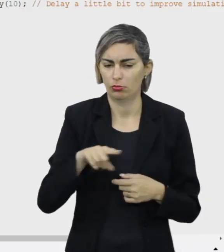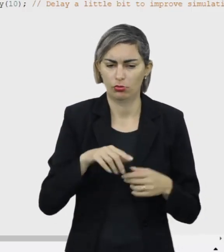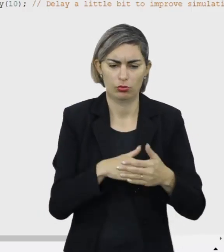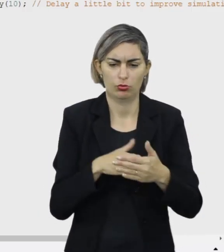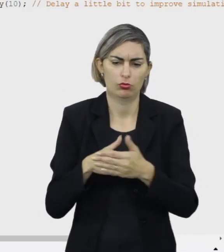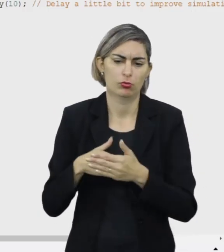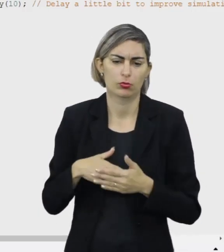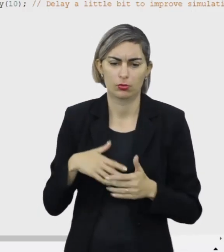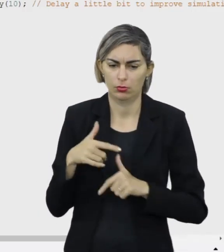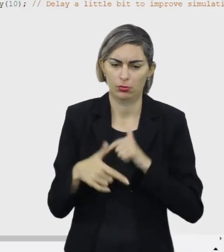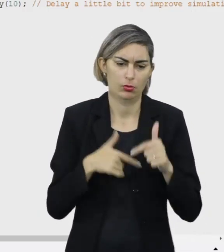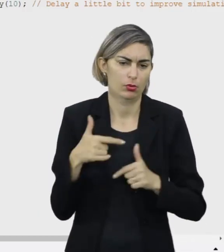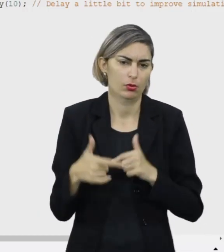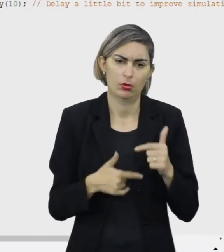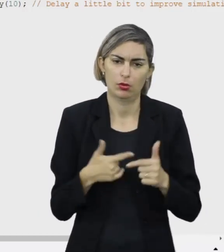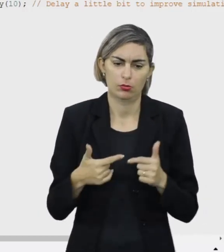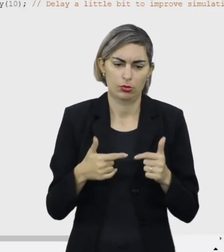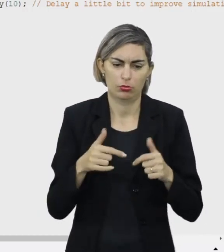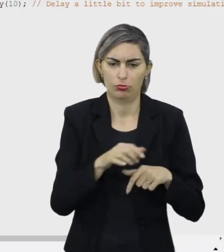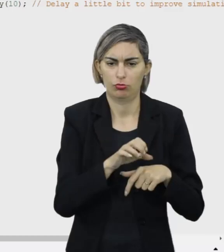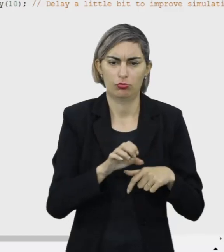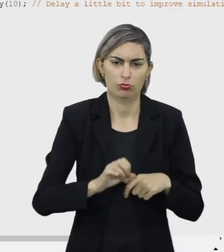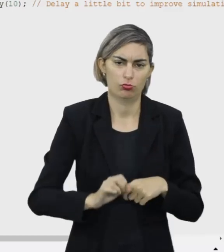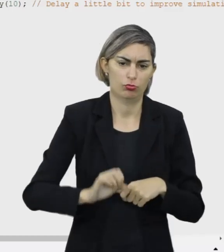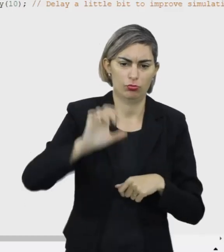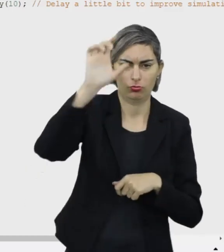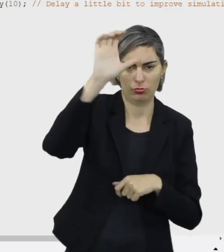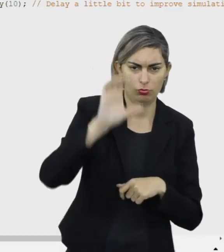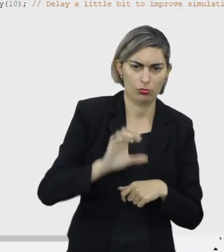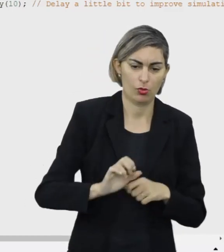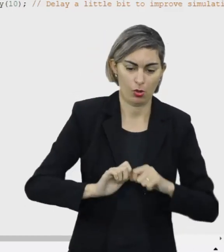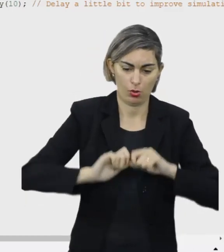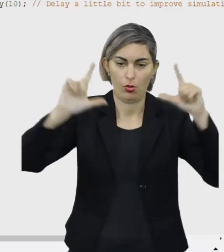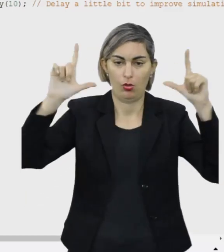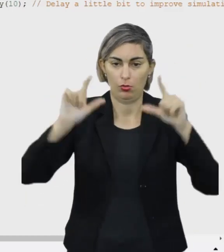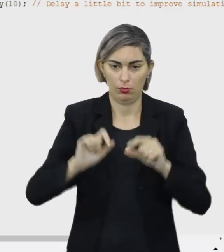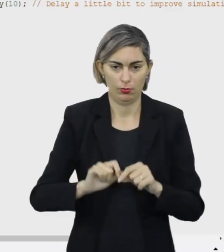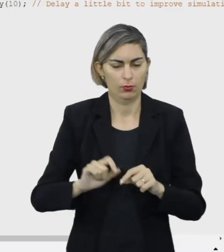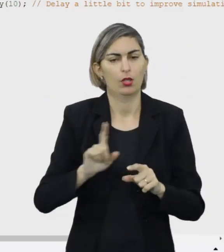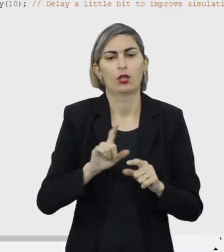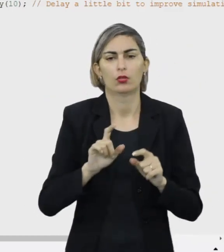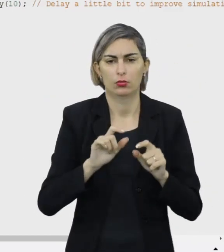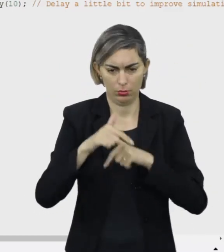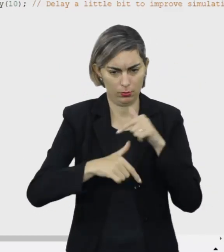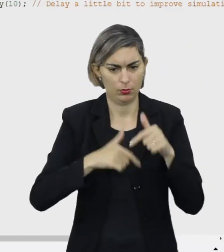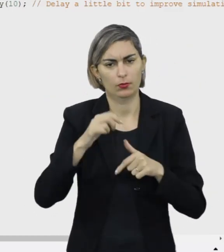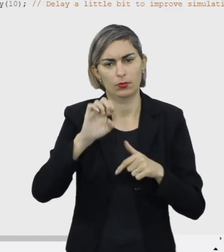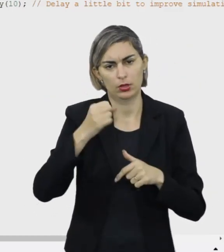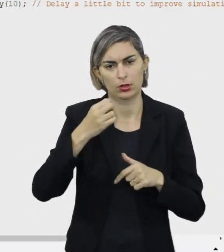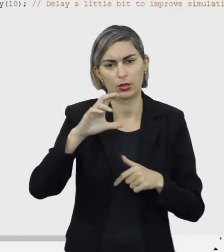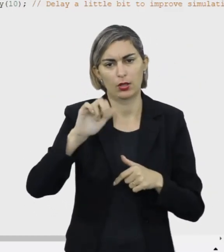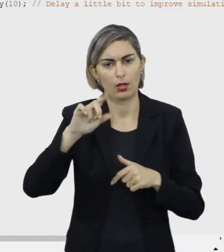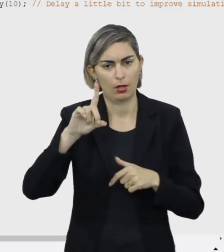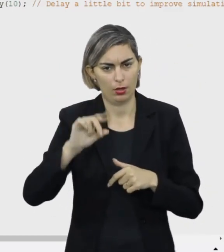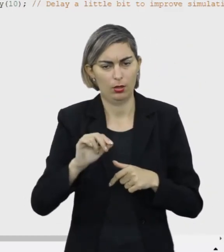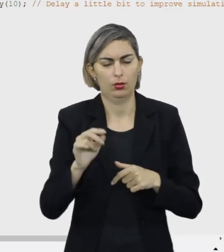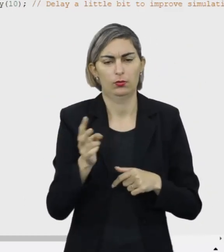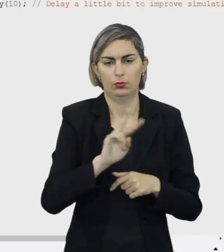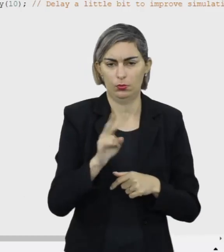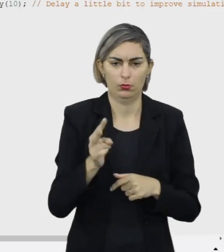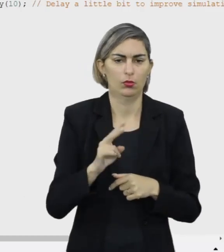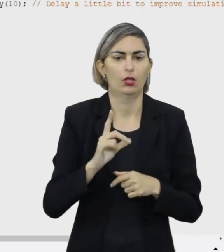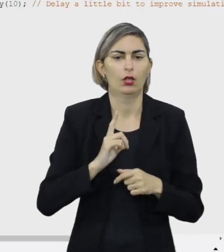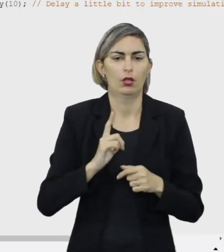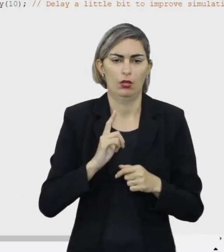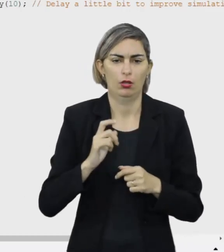limitam a trabalhar nos estados alto e baixo. Elas trabalham também nessa escala entre eles. Então, nesse caso, eu tenho